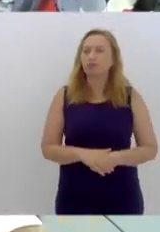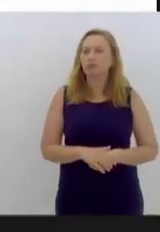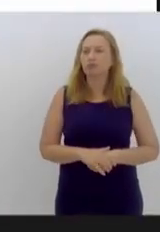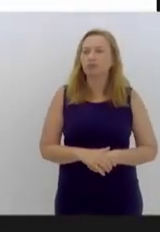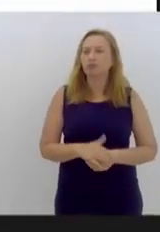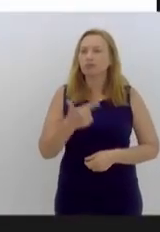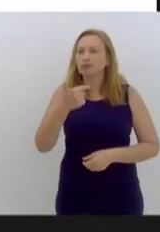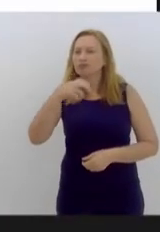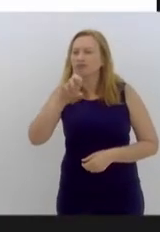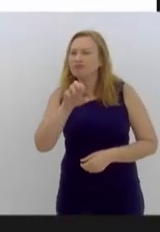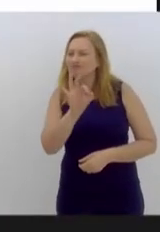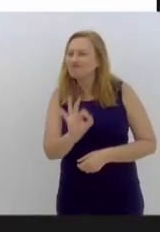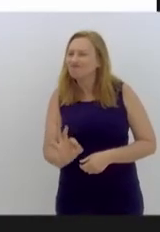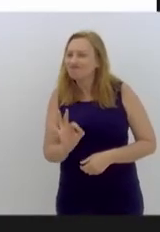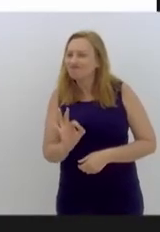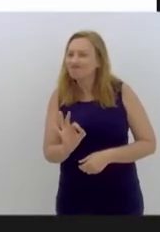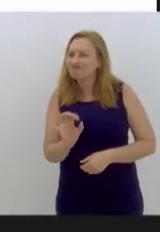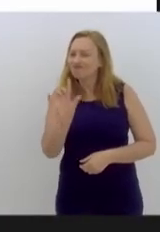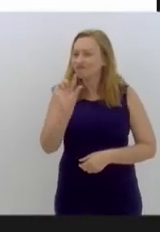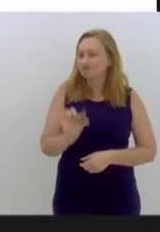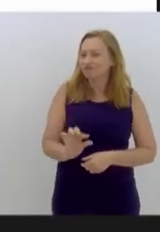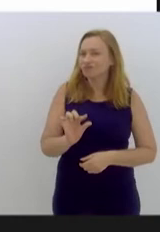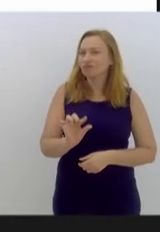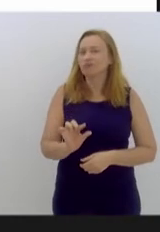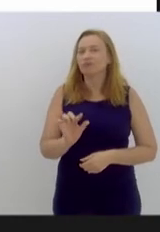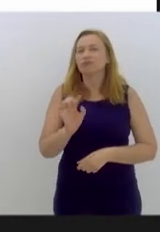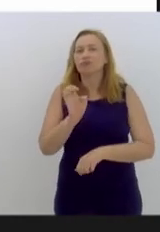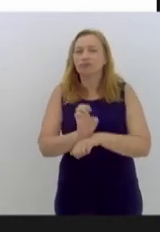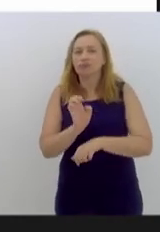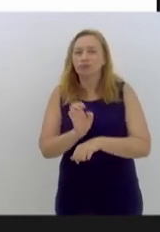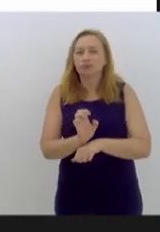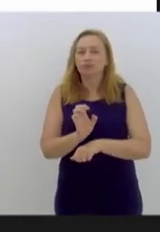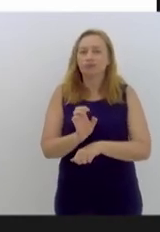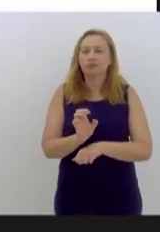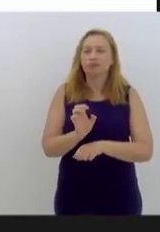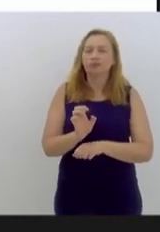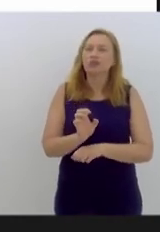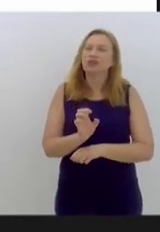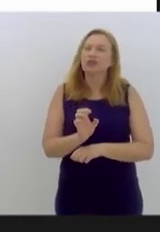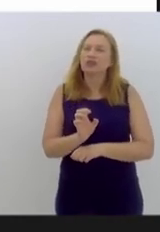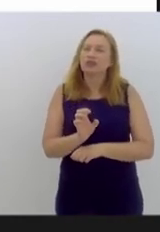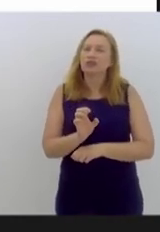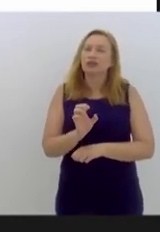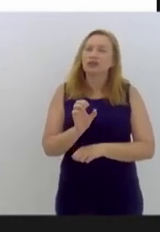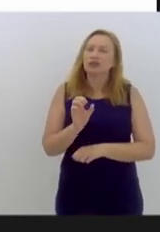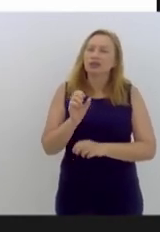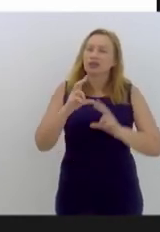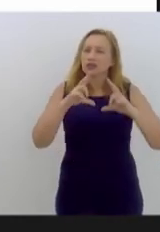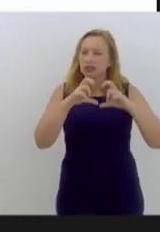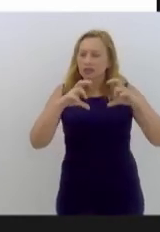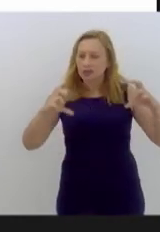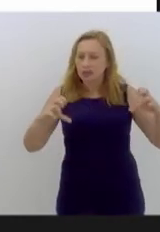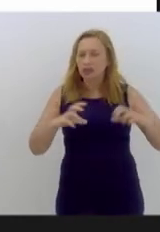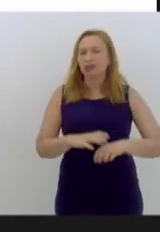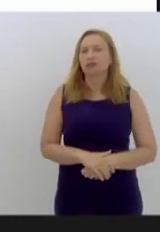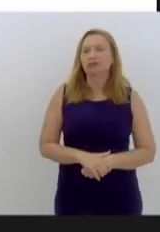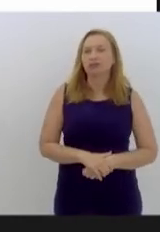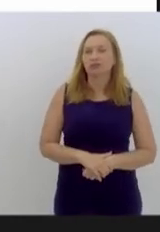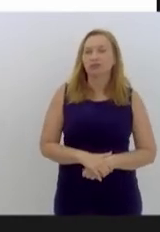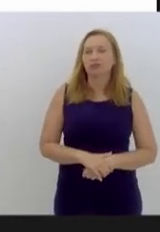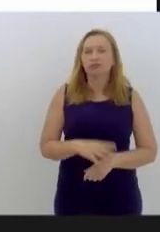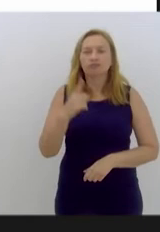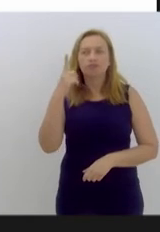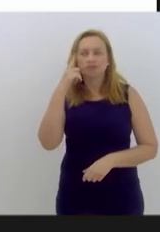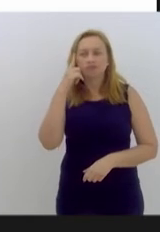mínimo de 15%. O menor é o estado de Santa Catarina, que aprovou 15%, que a gente está usando aqui como cases, né? Como